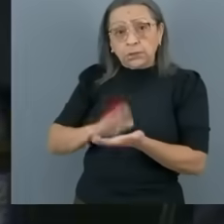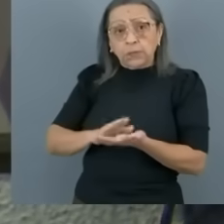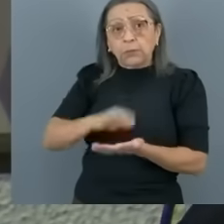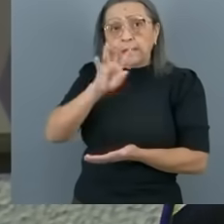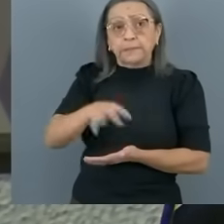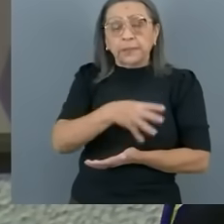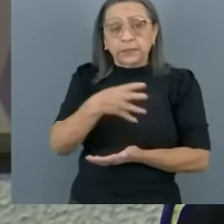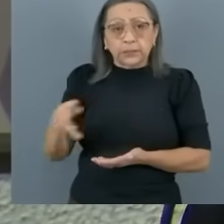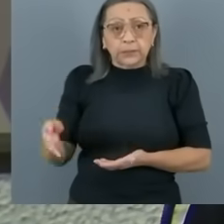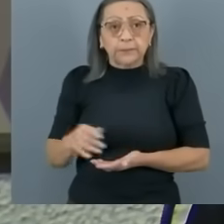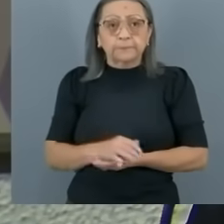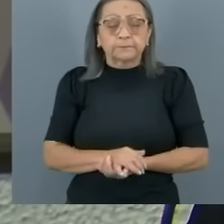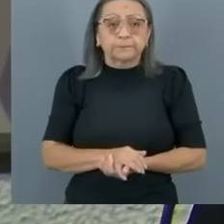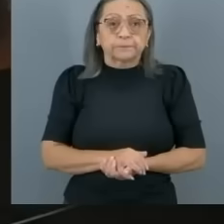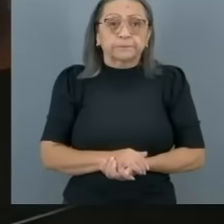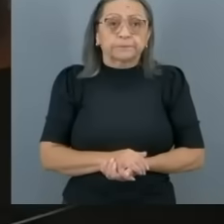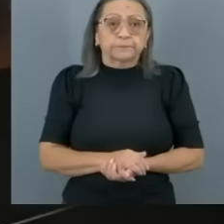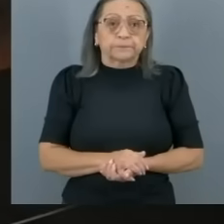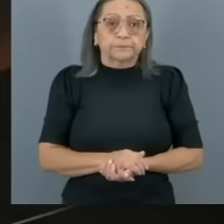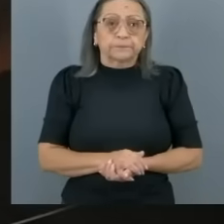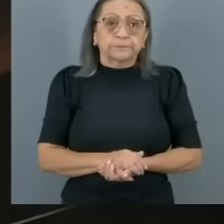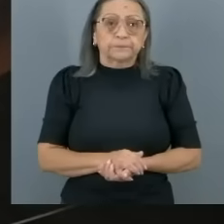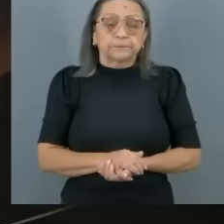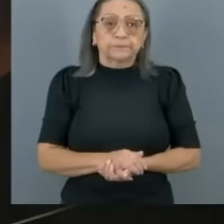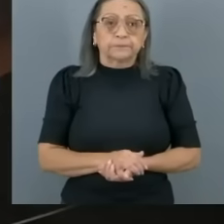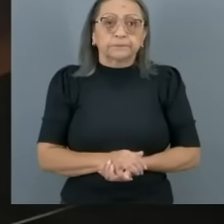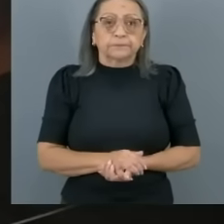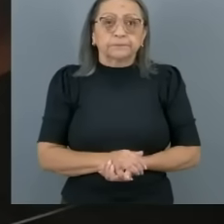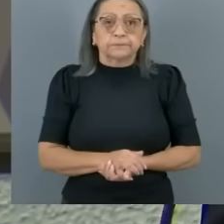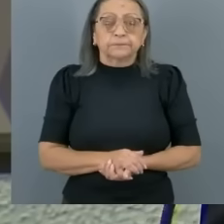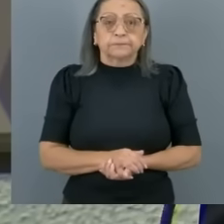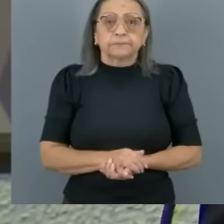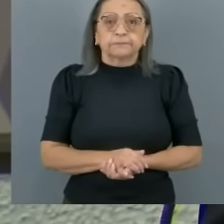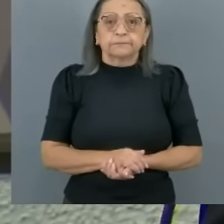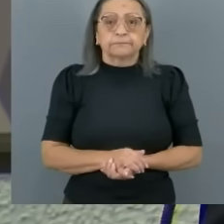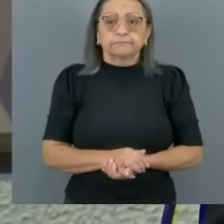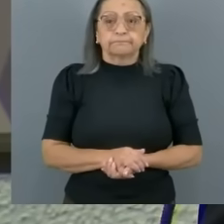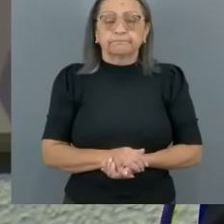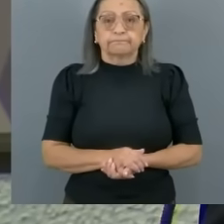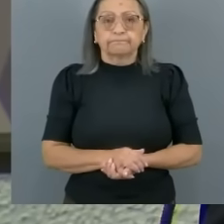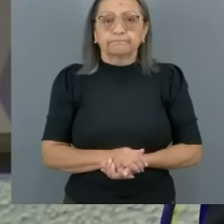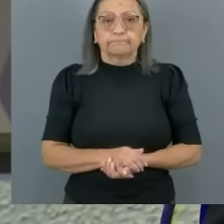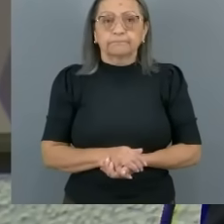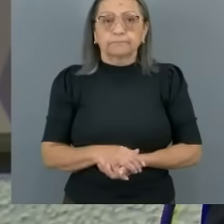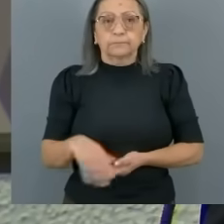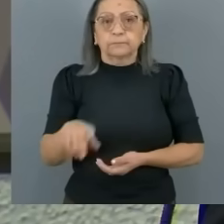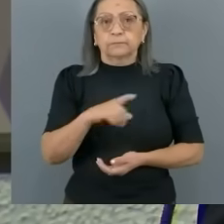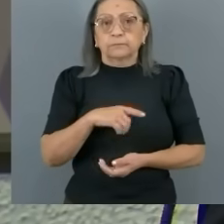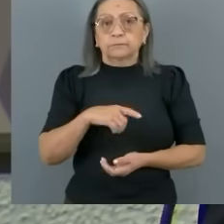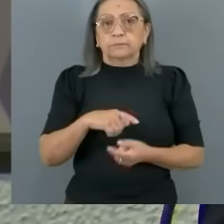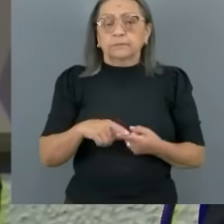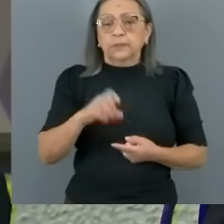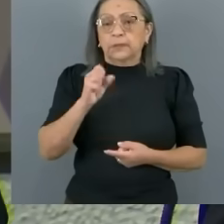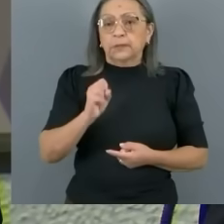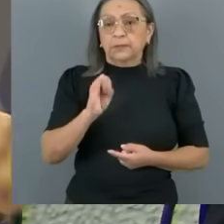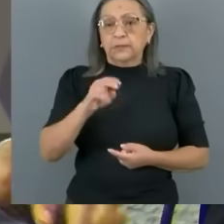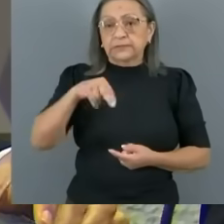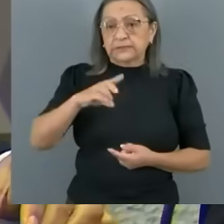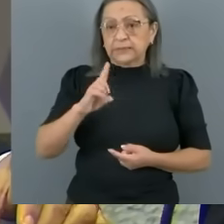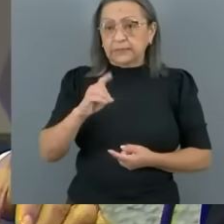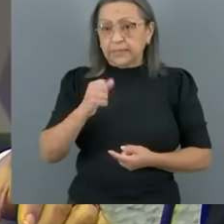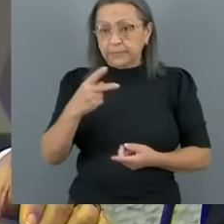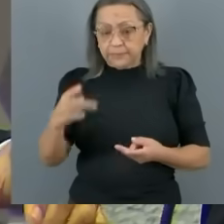Eu lhe asseguro. Senador, que vamos está deixá-lo responder, por gentileza. Que seria a Sindap B,